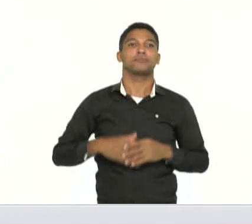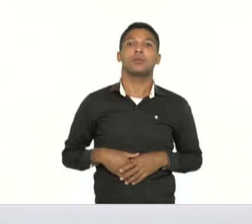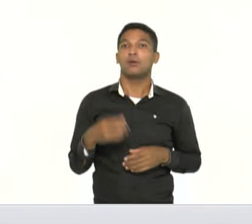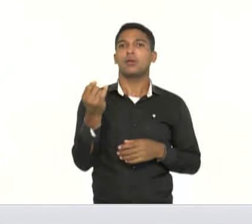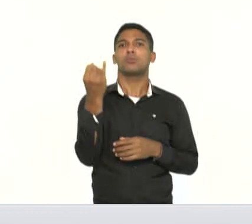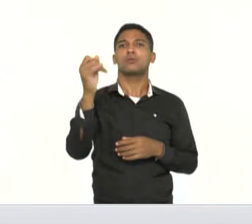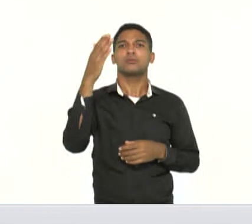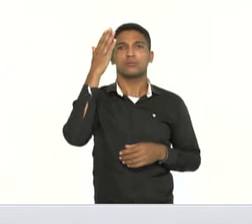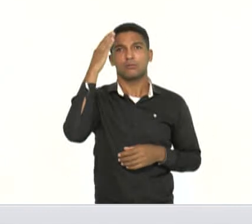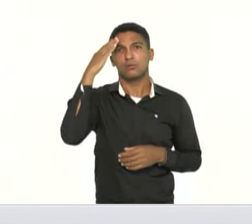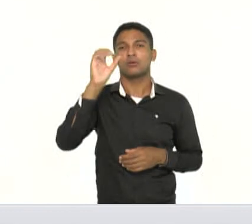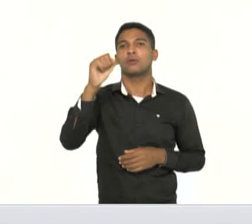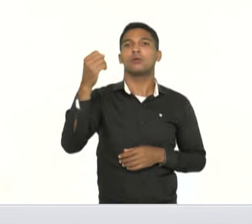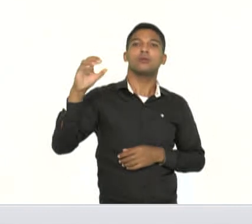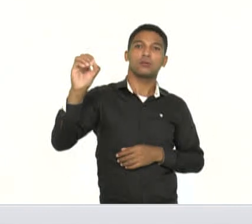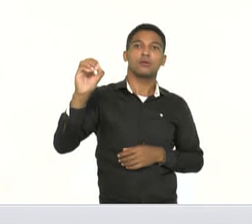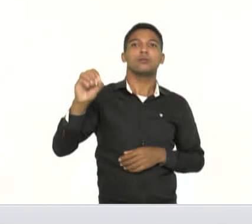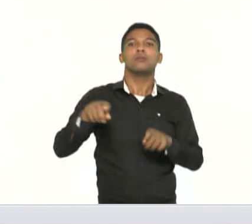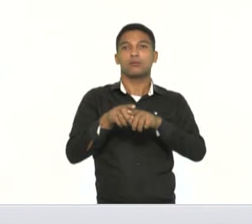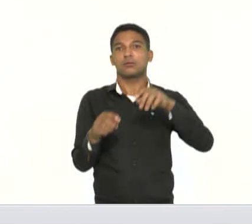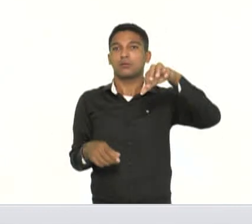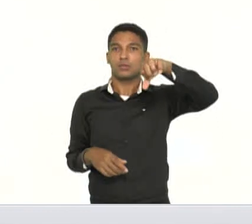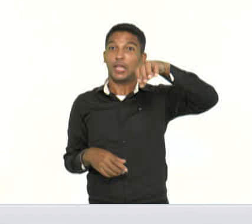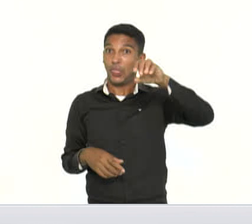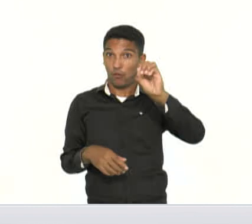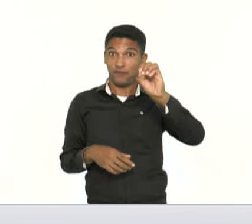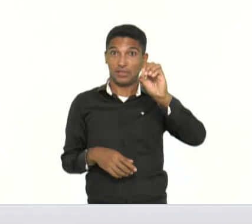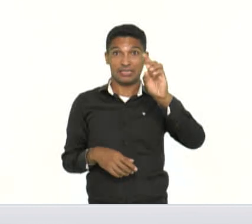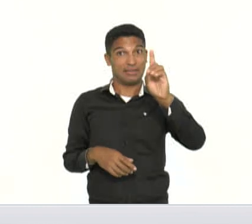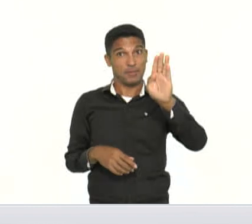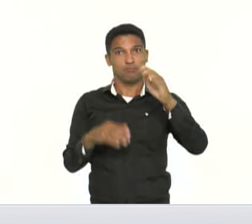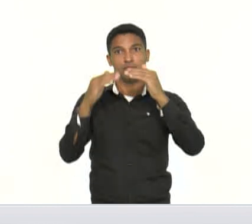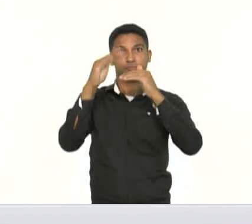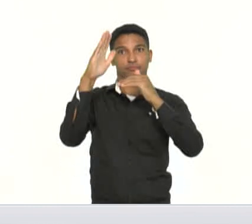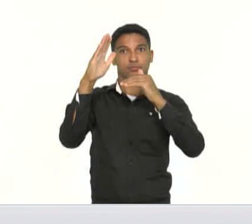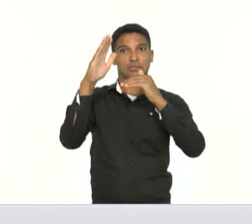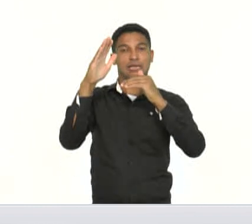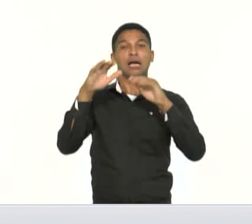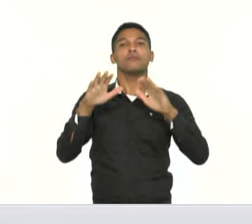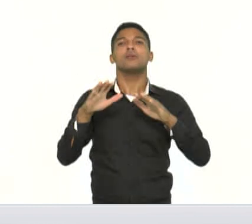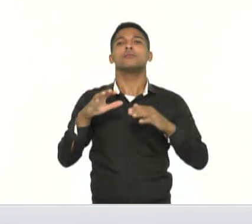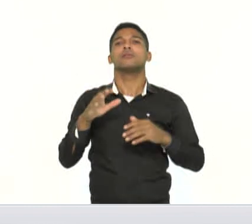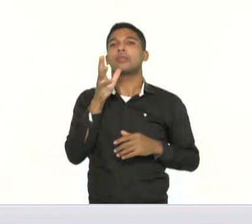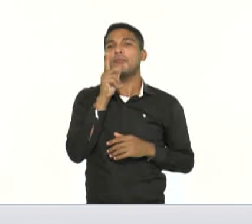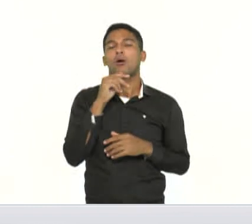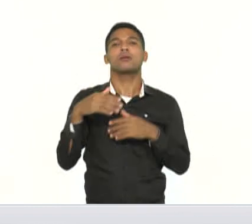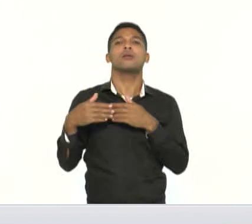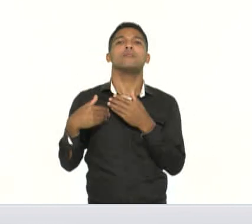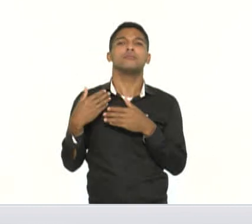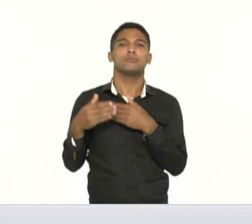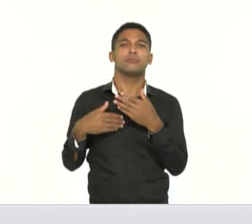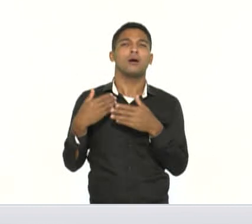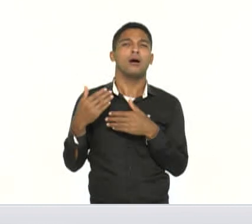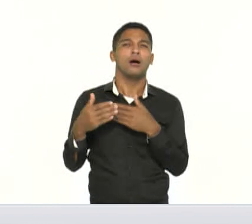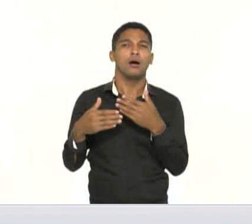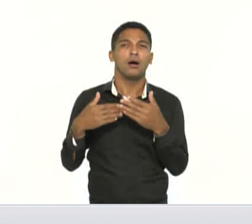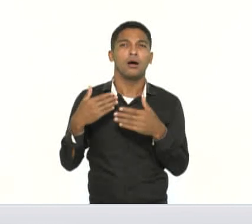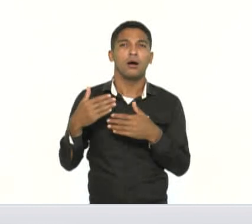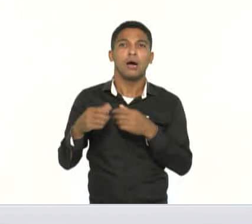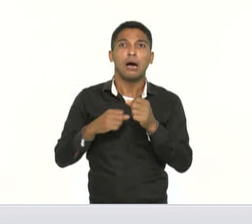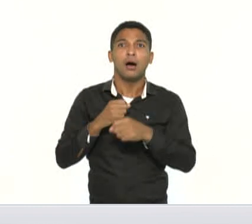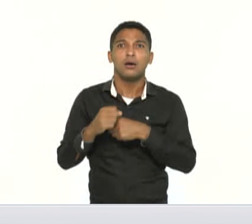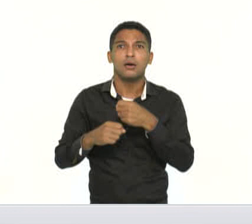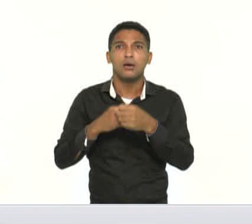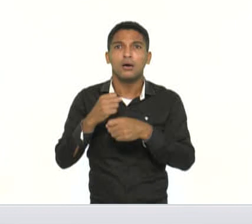90 decibéis, os efeitos demoram a surgir e se agravam com o passar dos anos, conforme